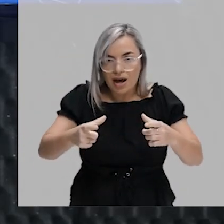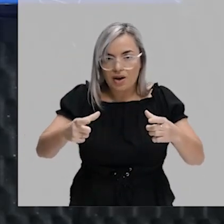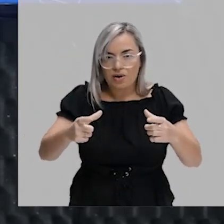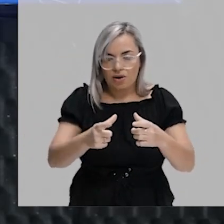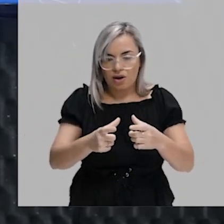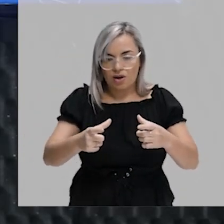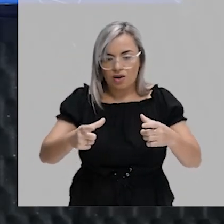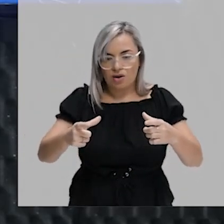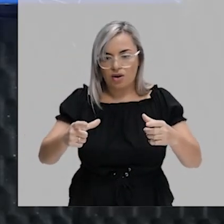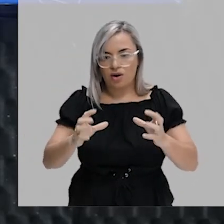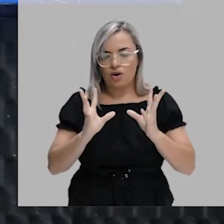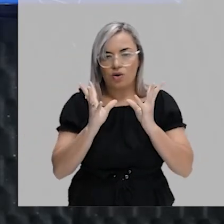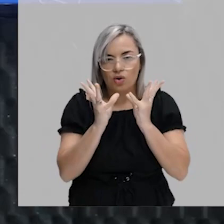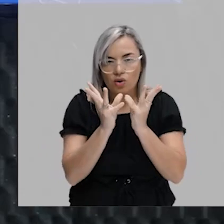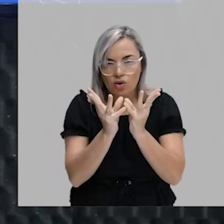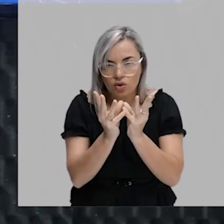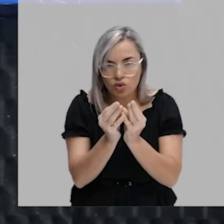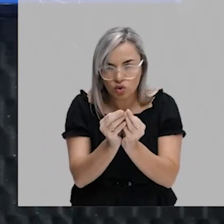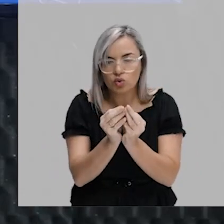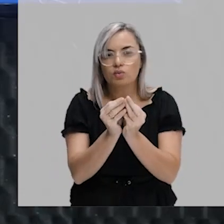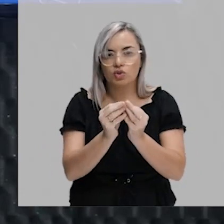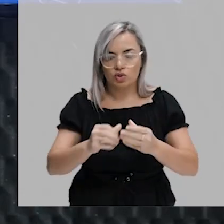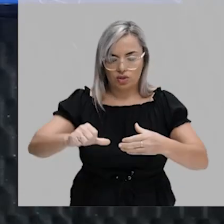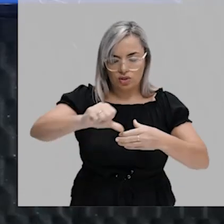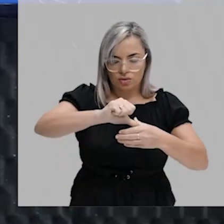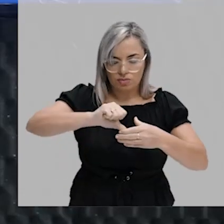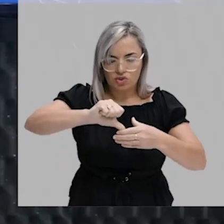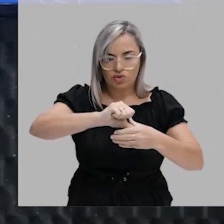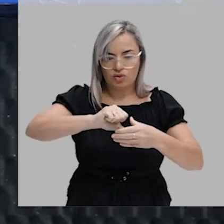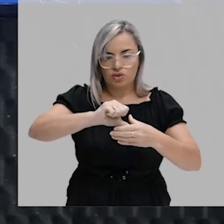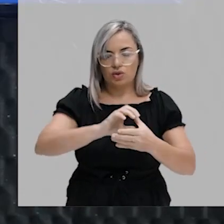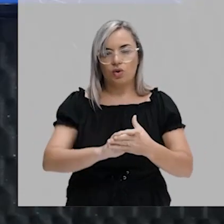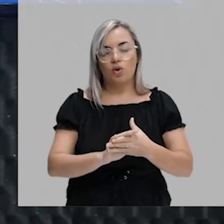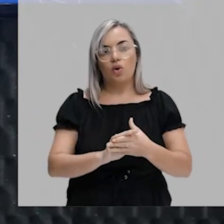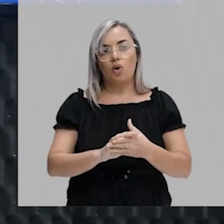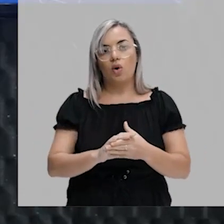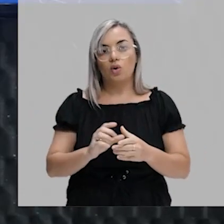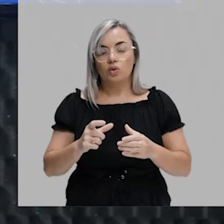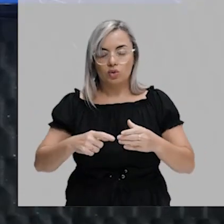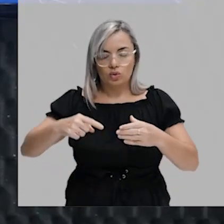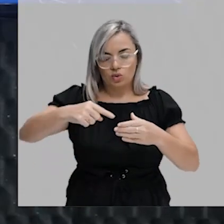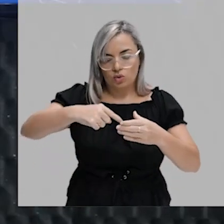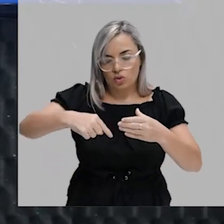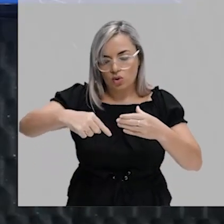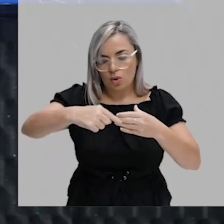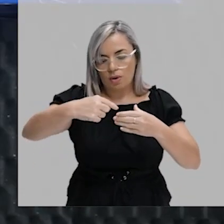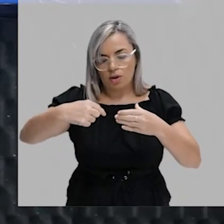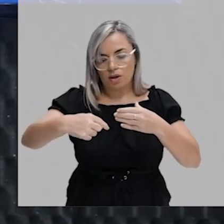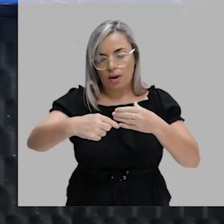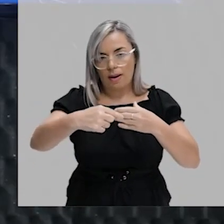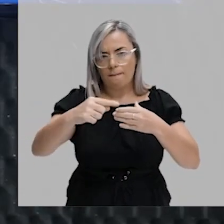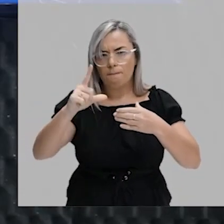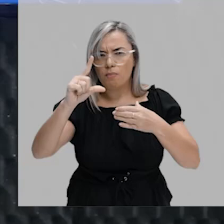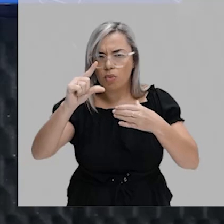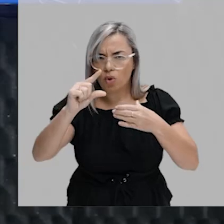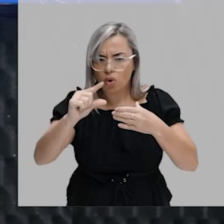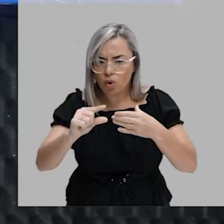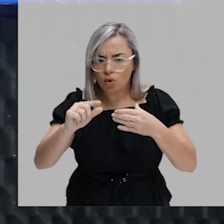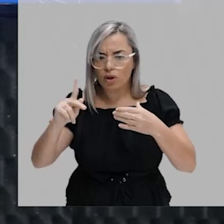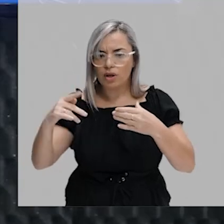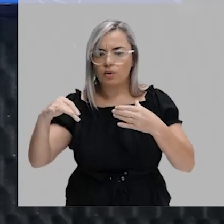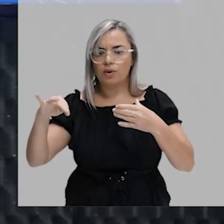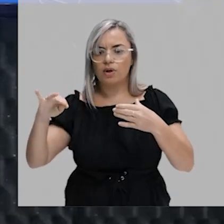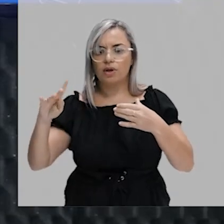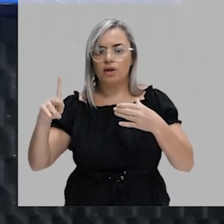de soluto. Onde tem uma menor concentração de soluto, a gente diz que é o meio